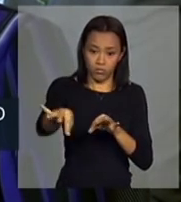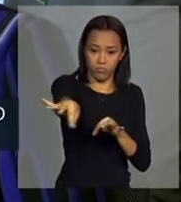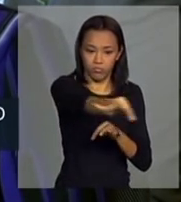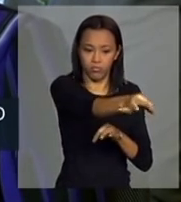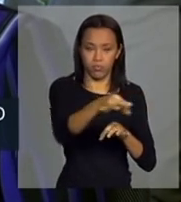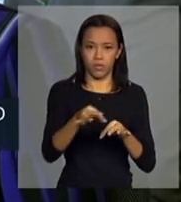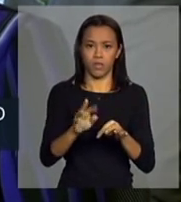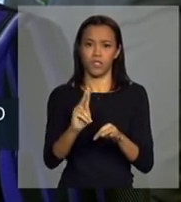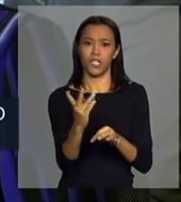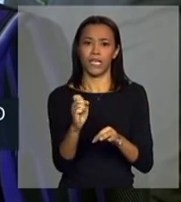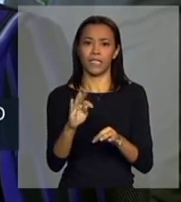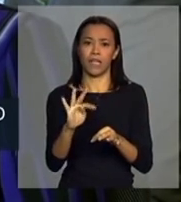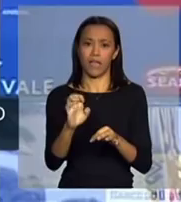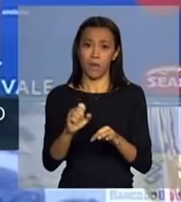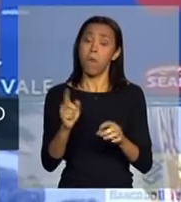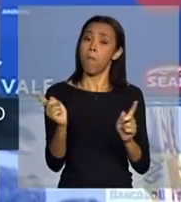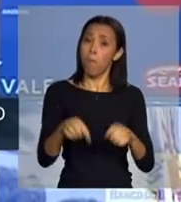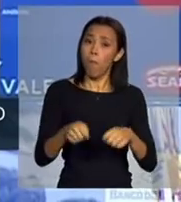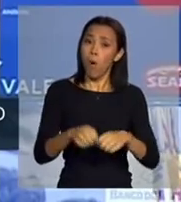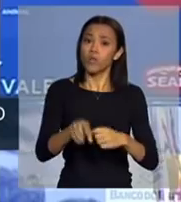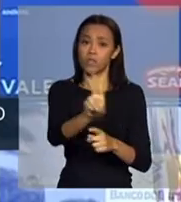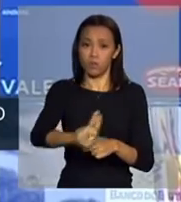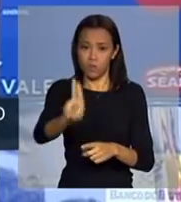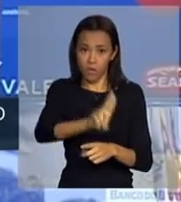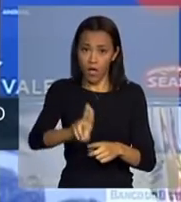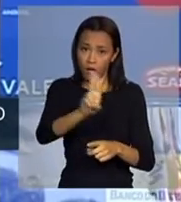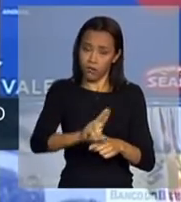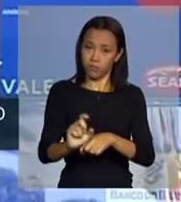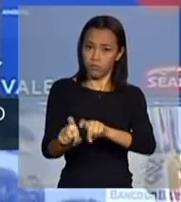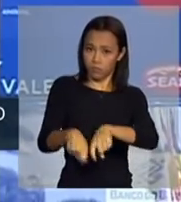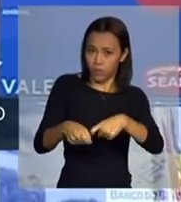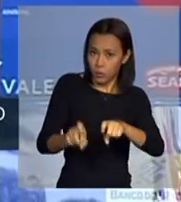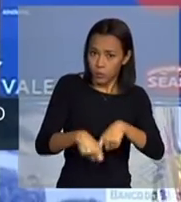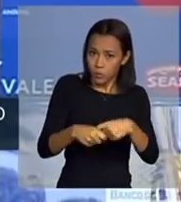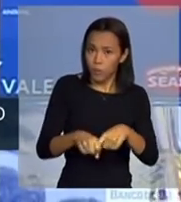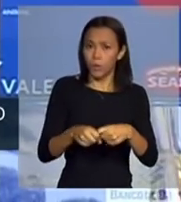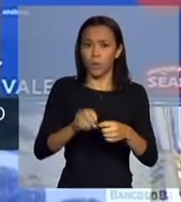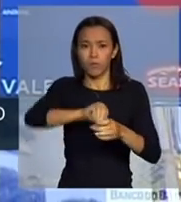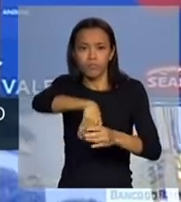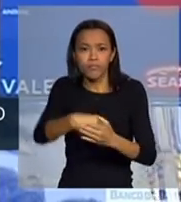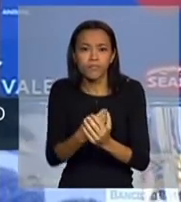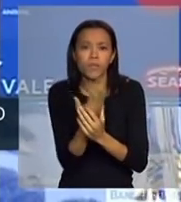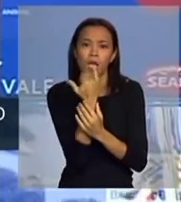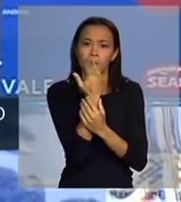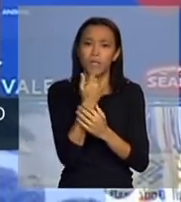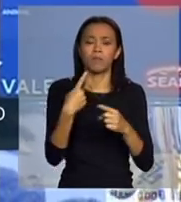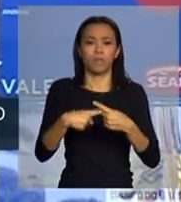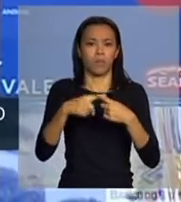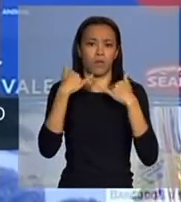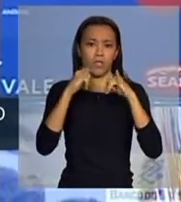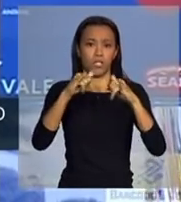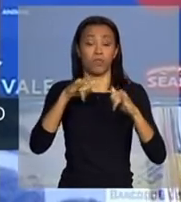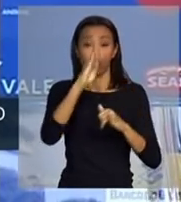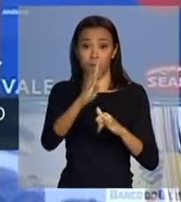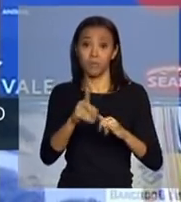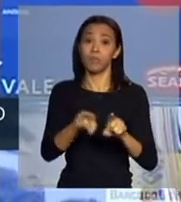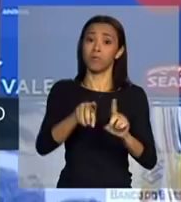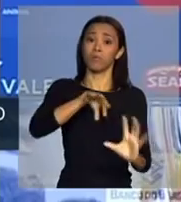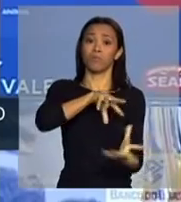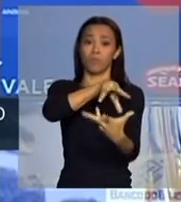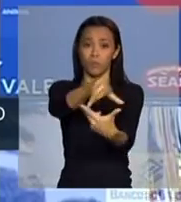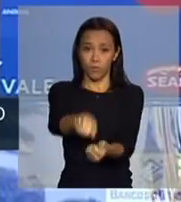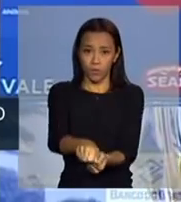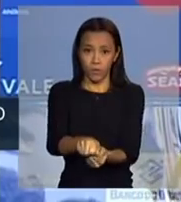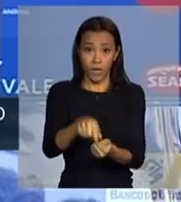liberados poderão ser utilizados para a agricultura, produzindo mais alimento e energia para o Brasil e para o mundo.